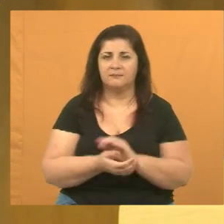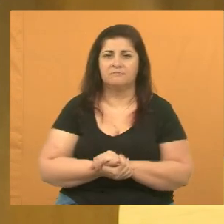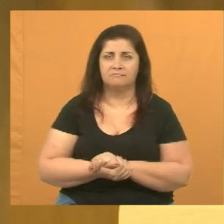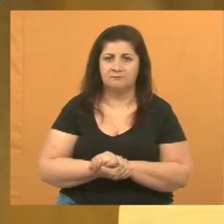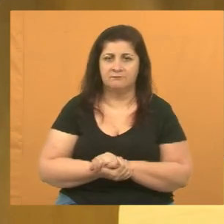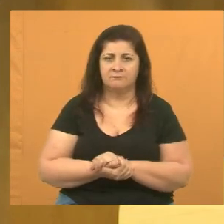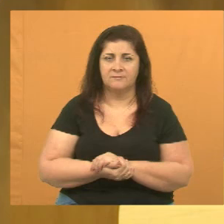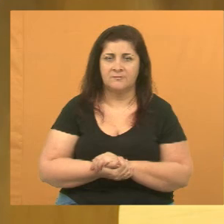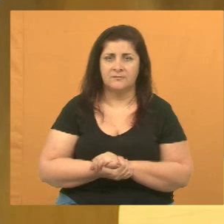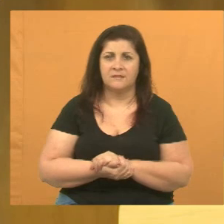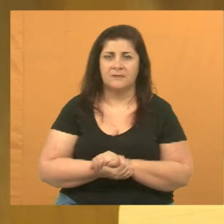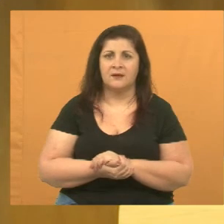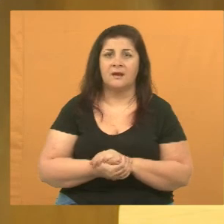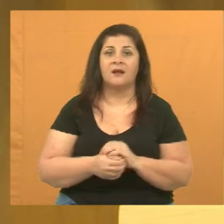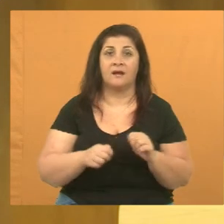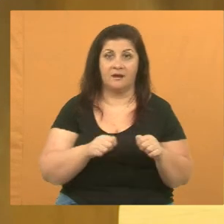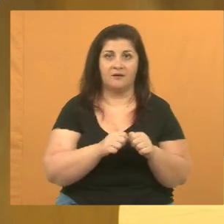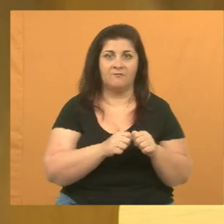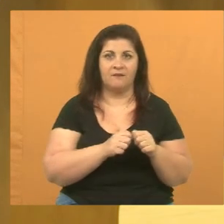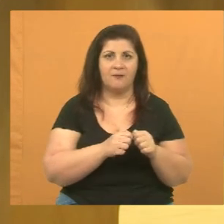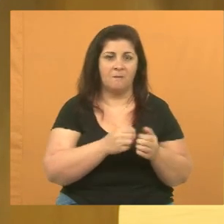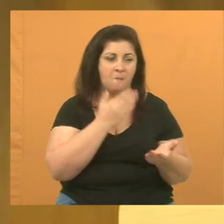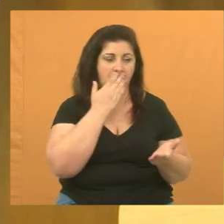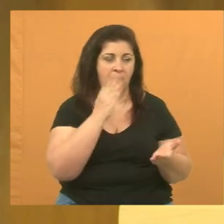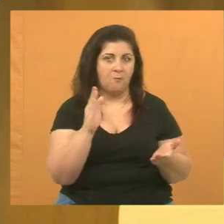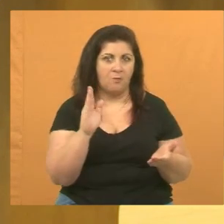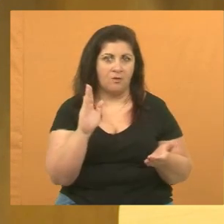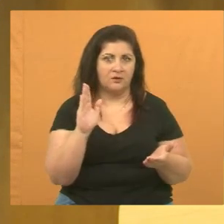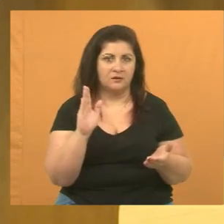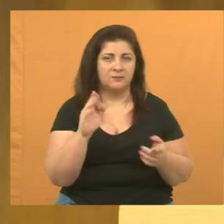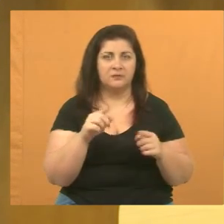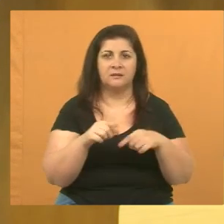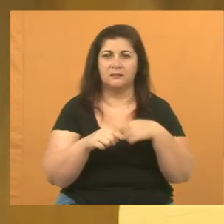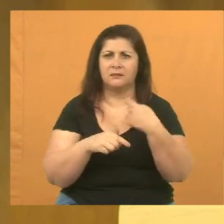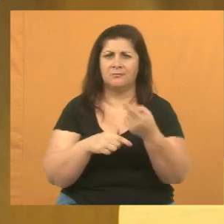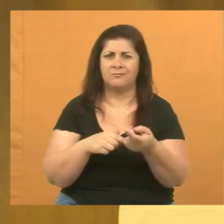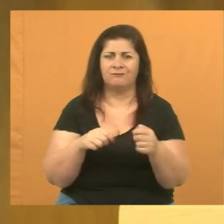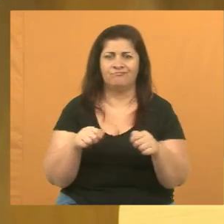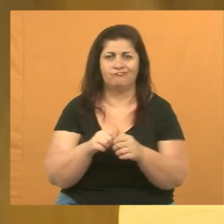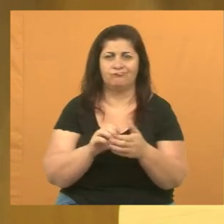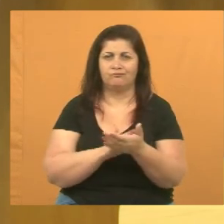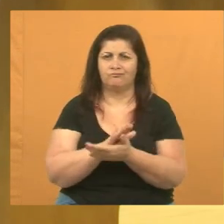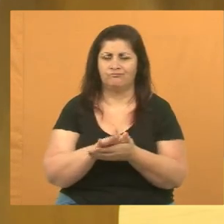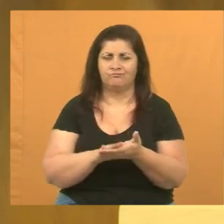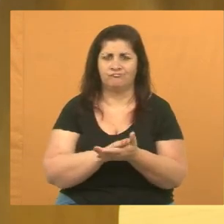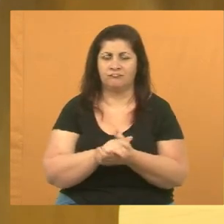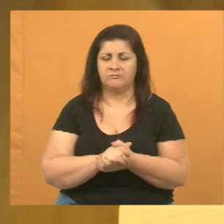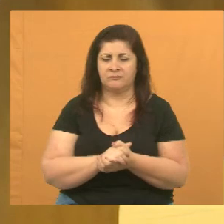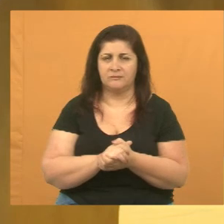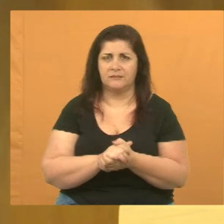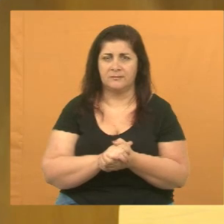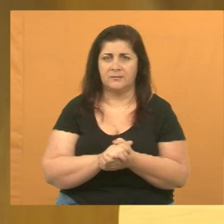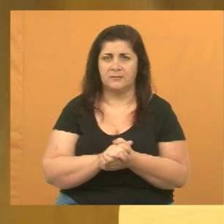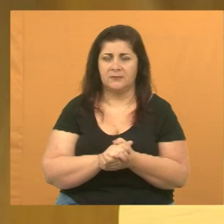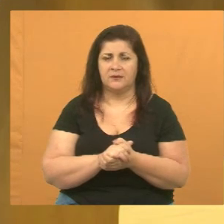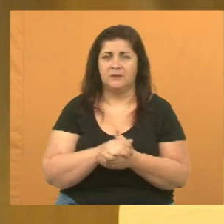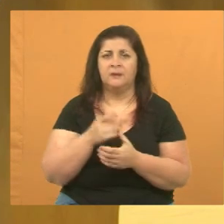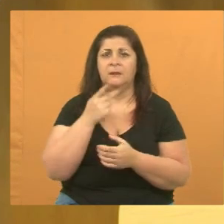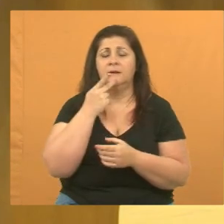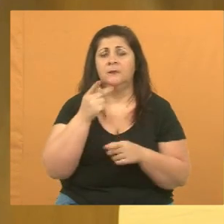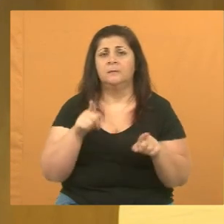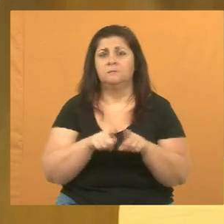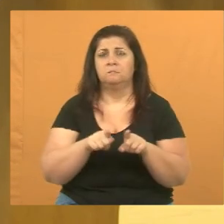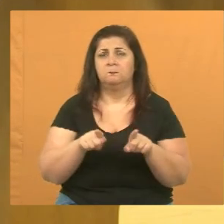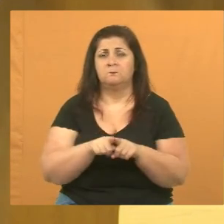Aí eles fazem aquela proposta, mas depois nada é feito. E não vou dizer também